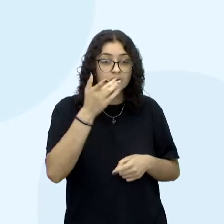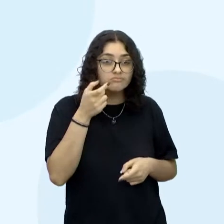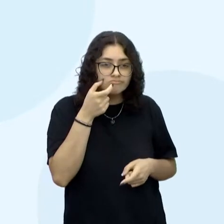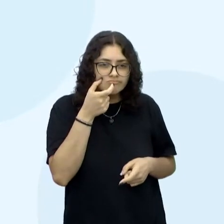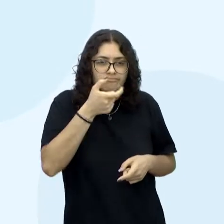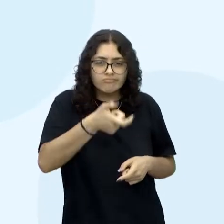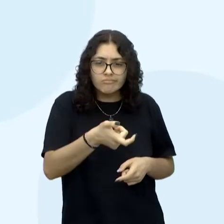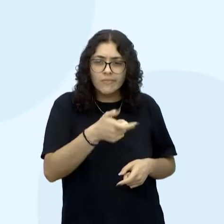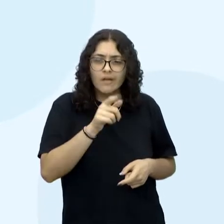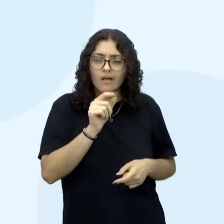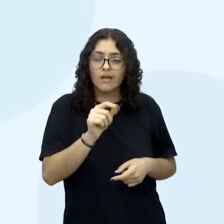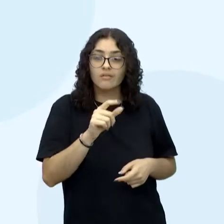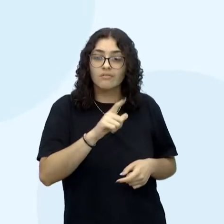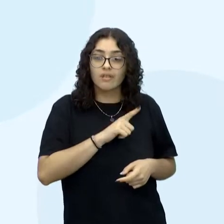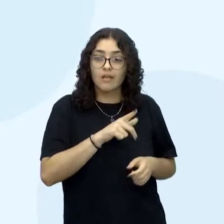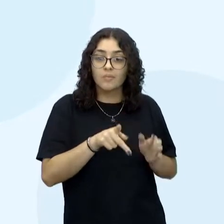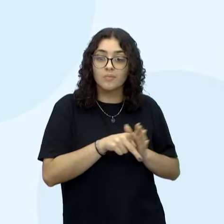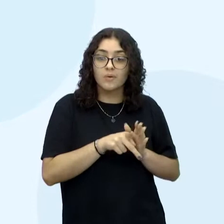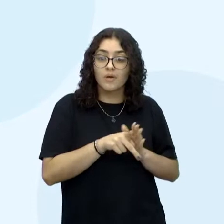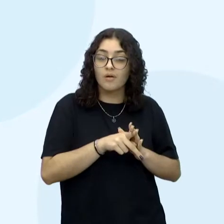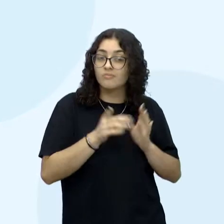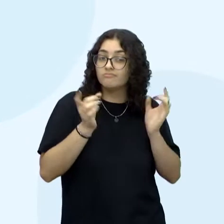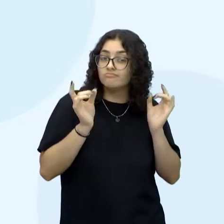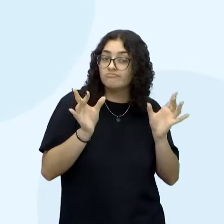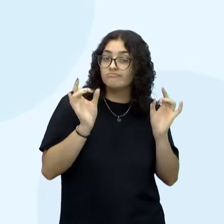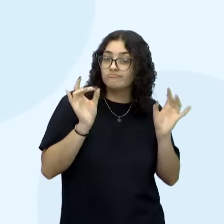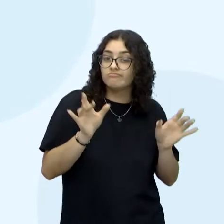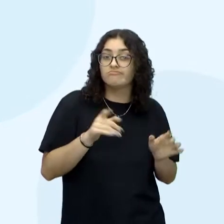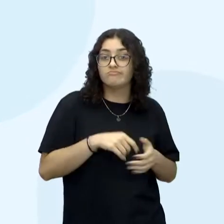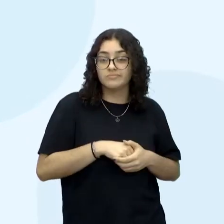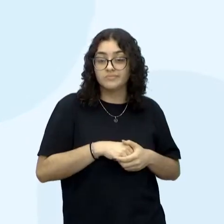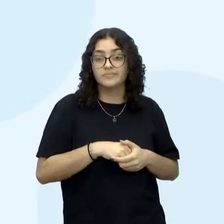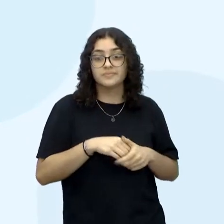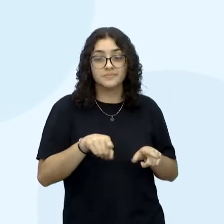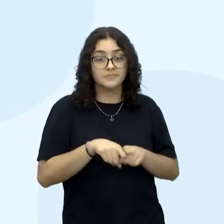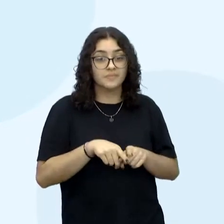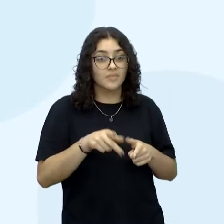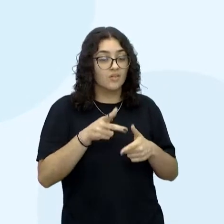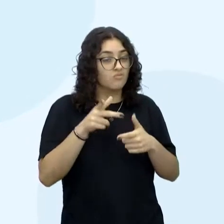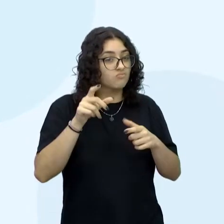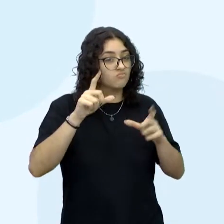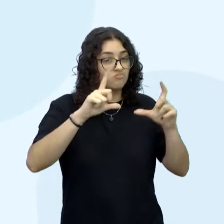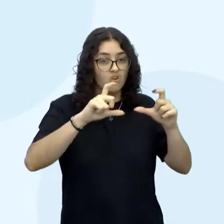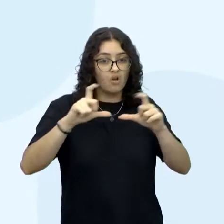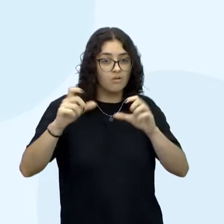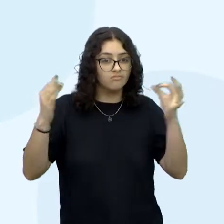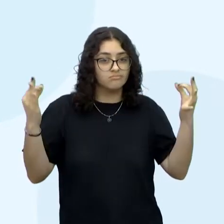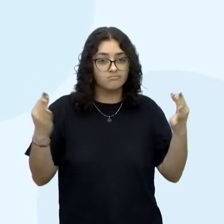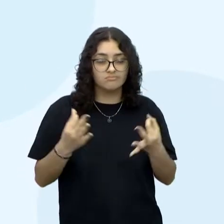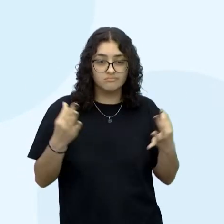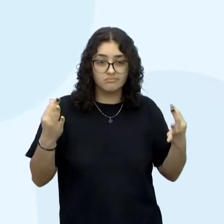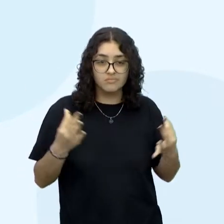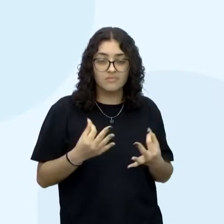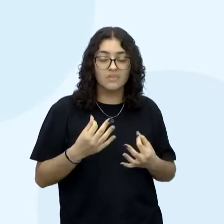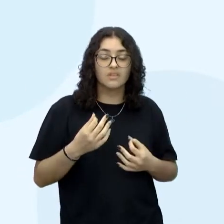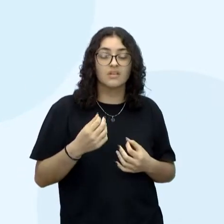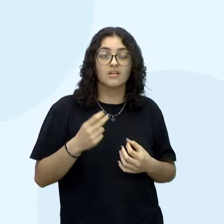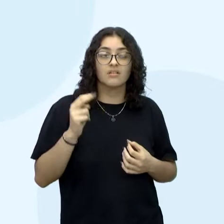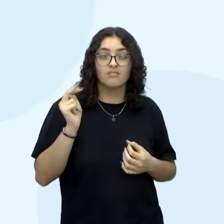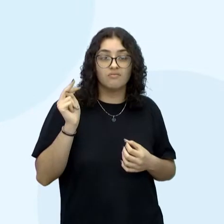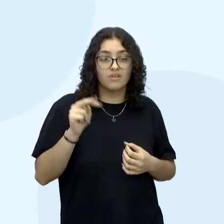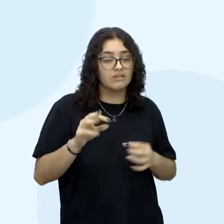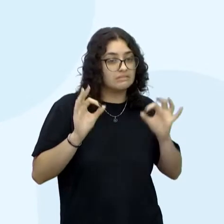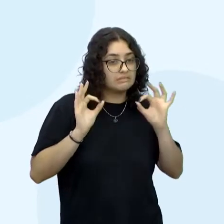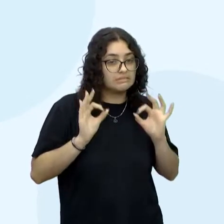atrativo, dadas as interpretações espetaculares. A fotografia é excelente, retratando de forma